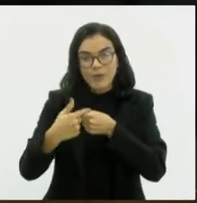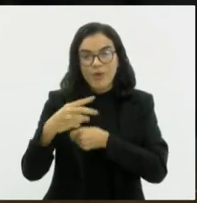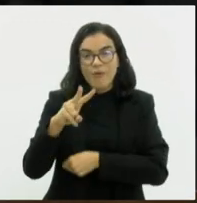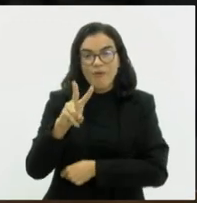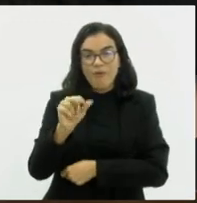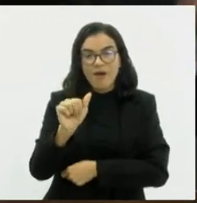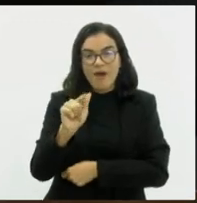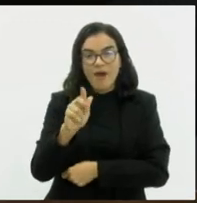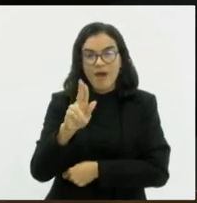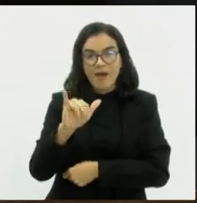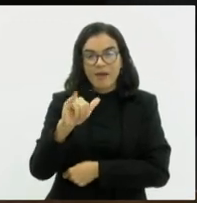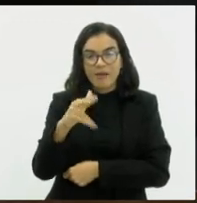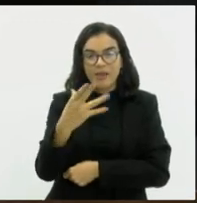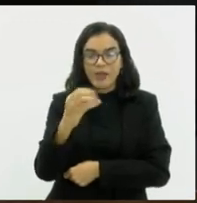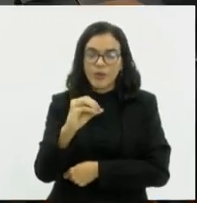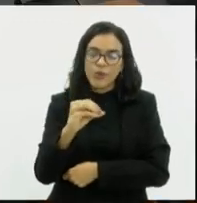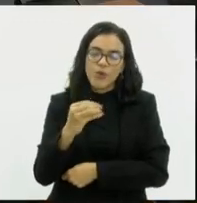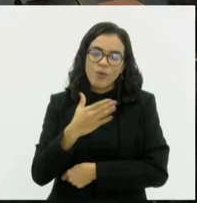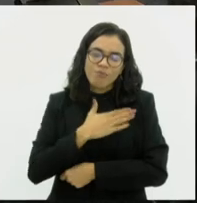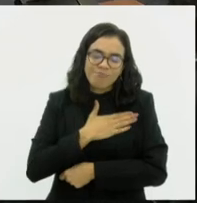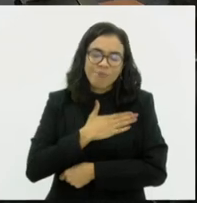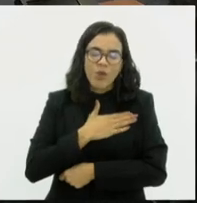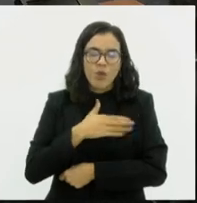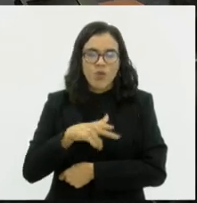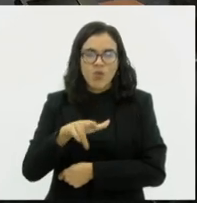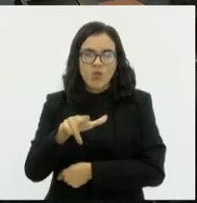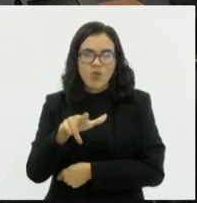Belfor Roxo. Tá, Vaguinho, meu irmão? Que Deus abençoe o senhor.